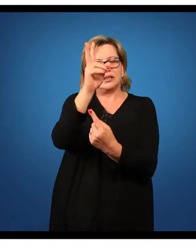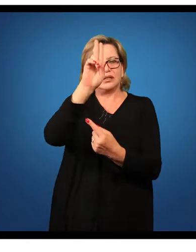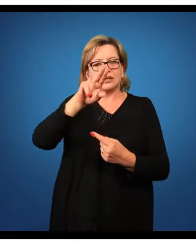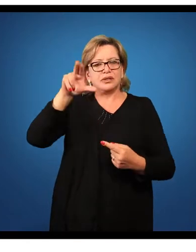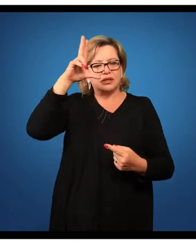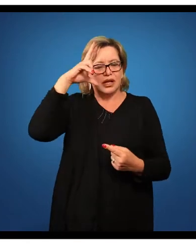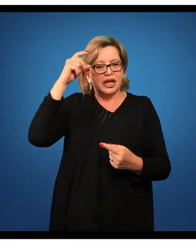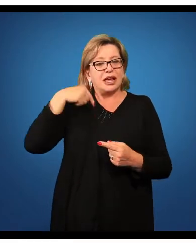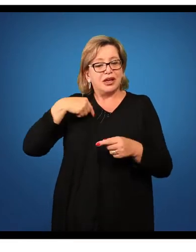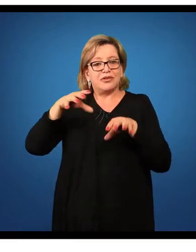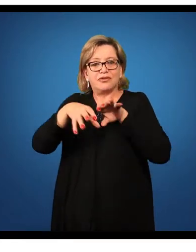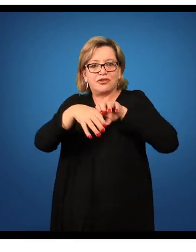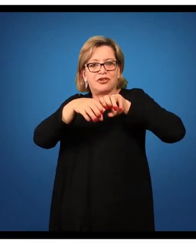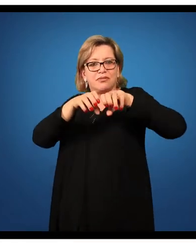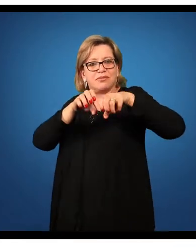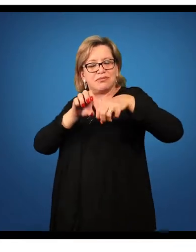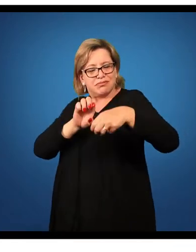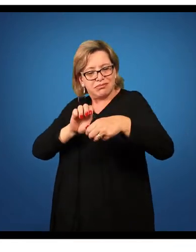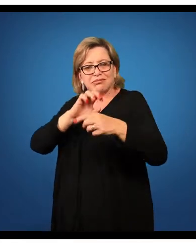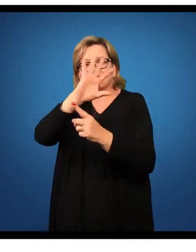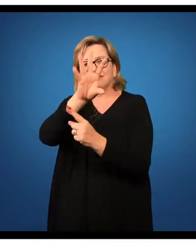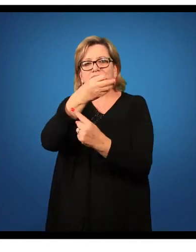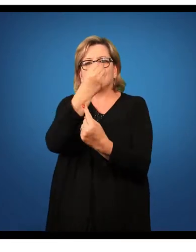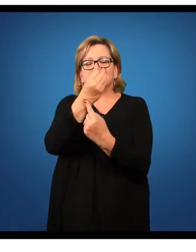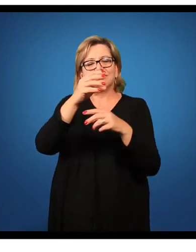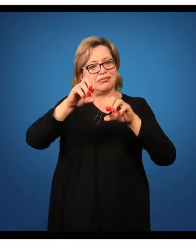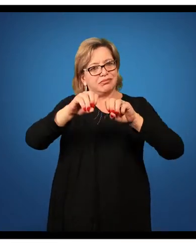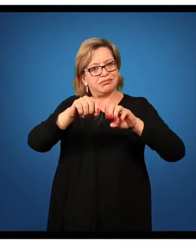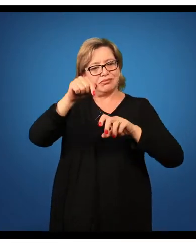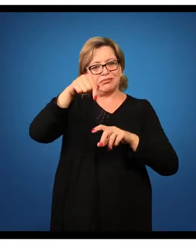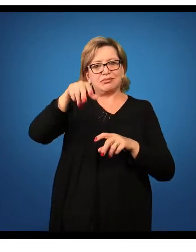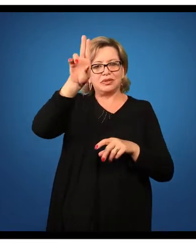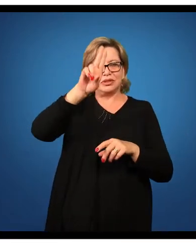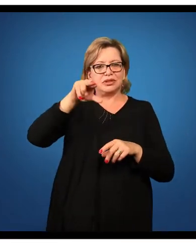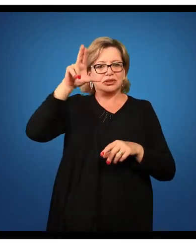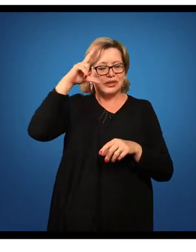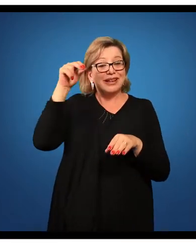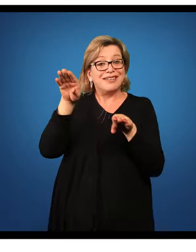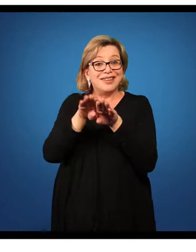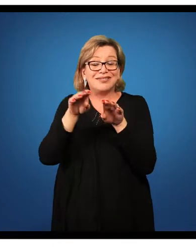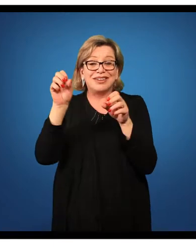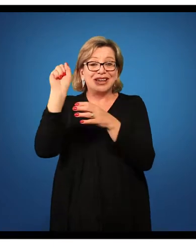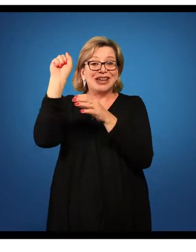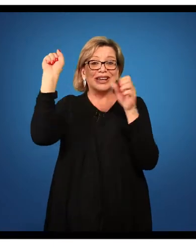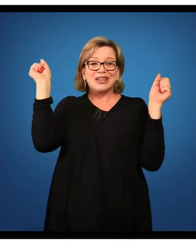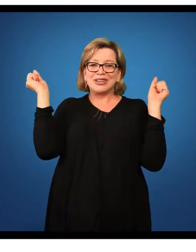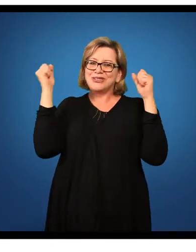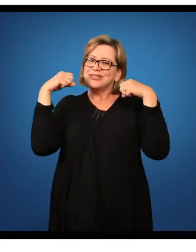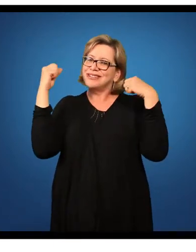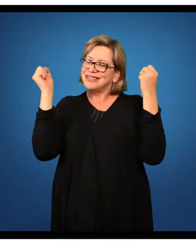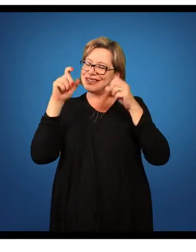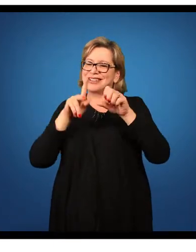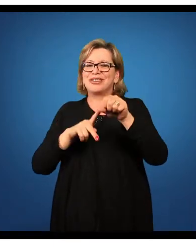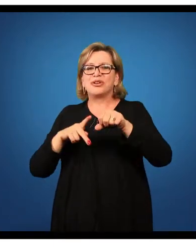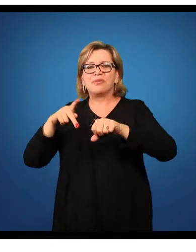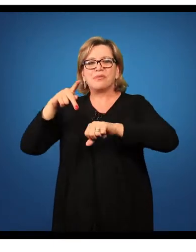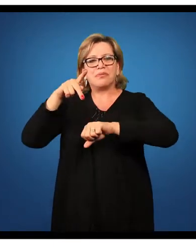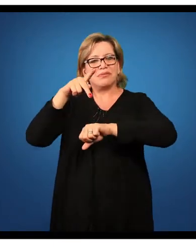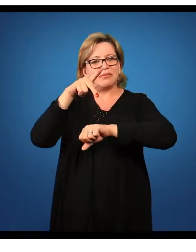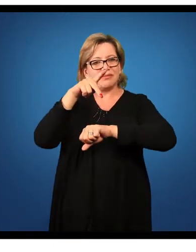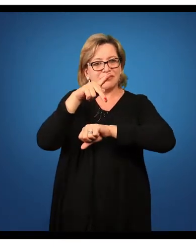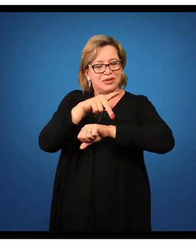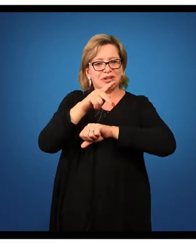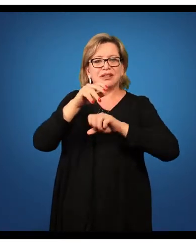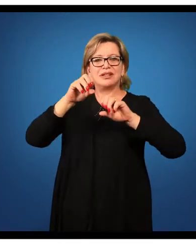arte em educação aqui pela unicentro educação física sou especialista em educação